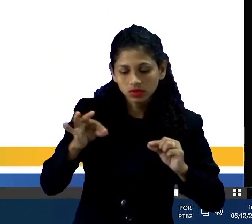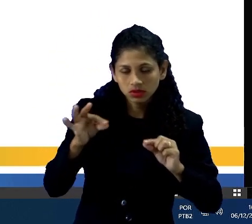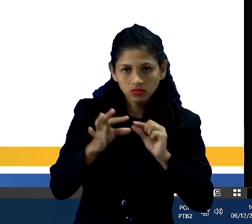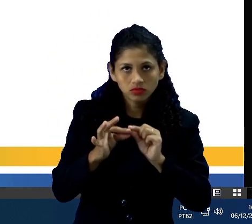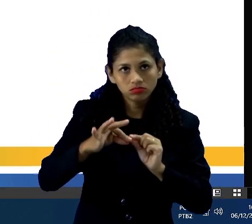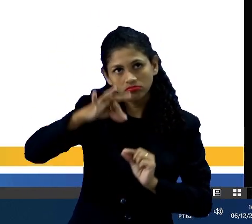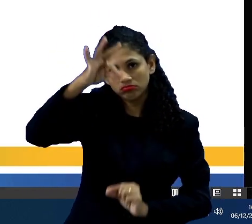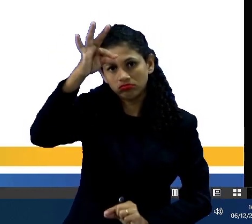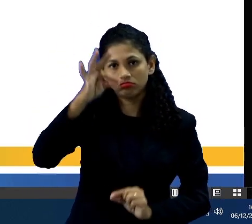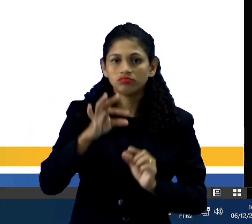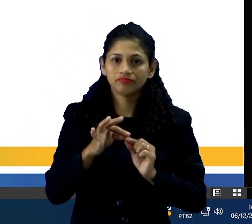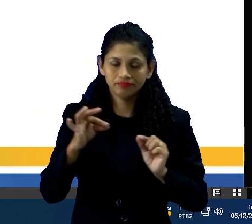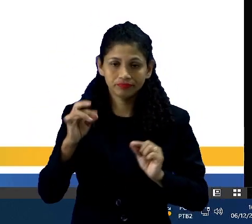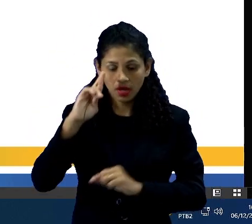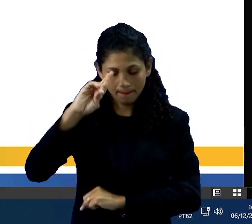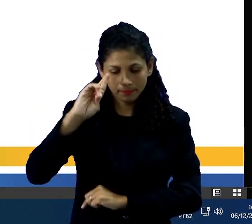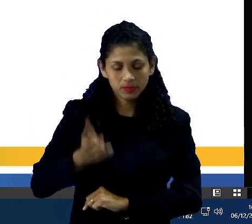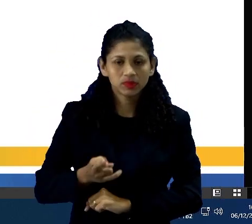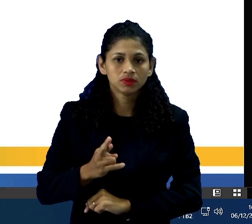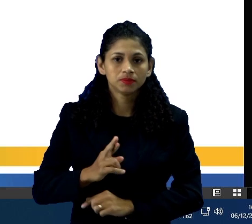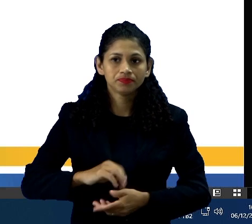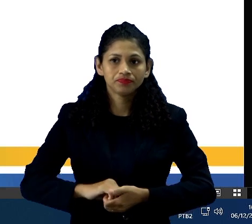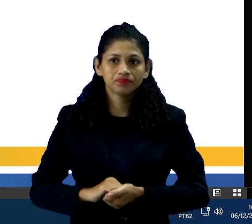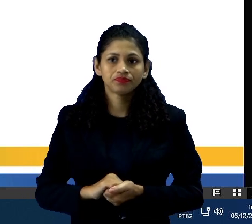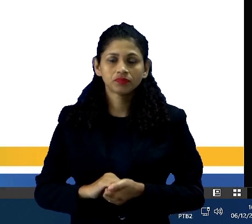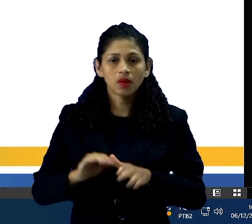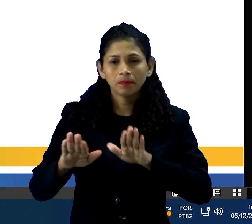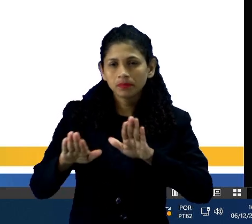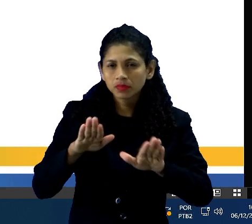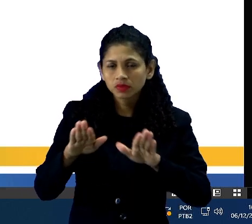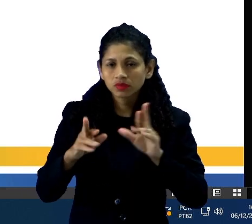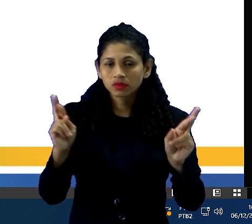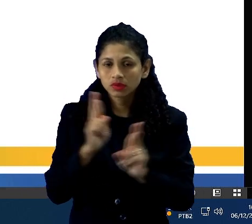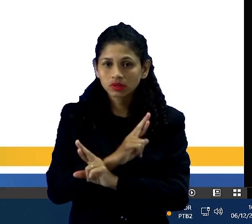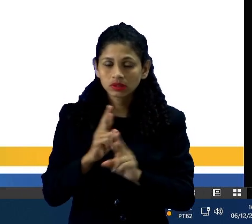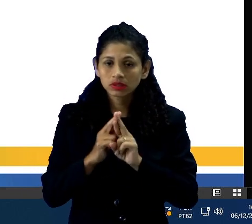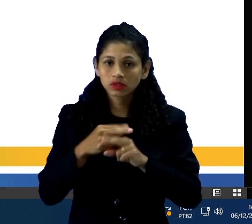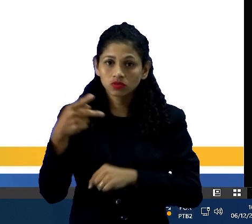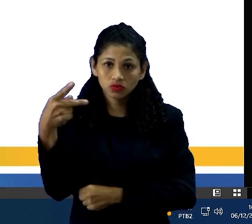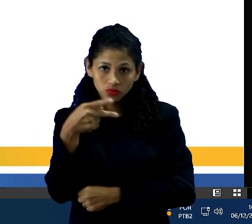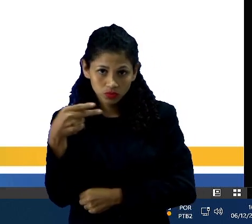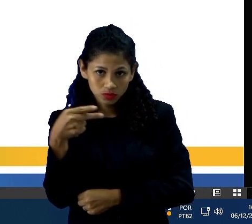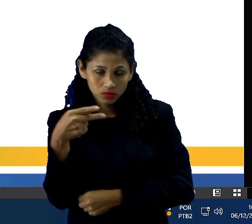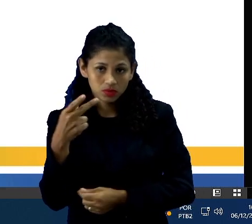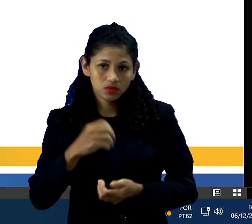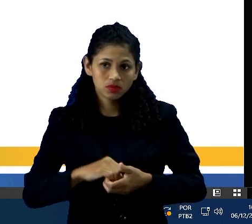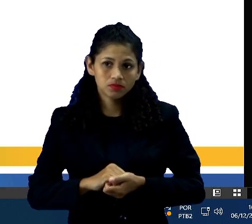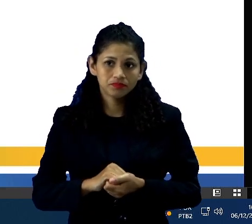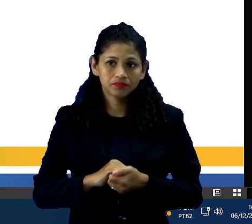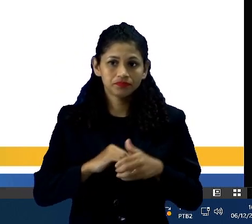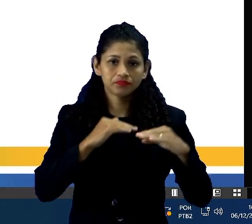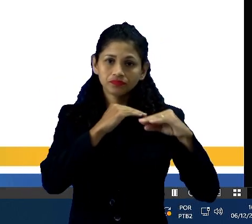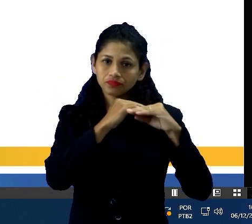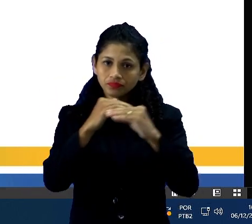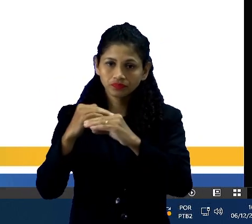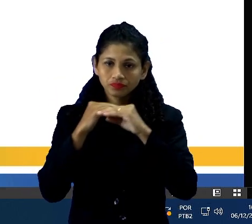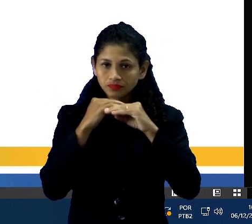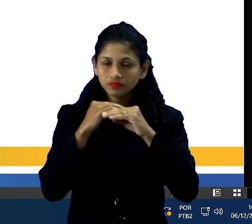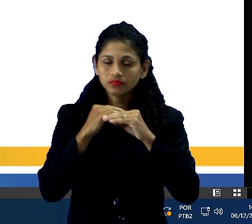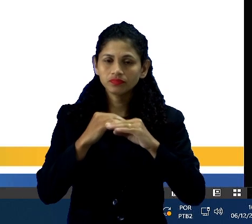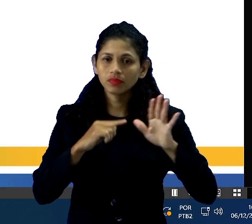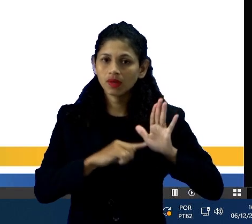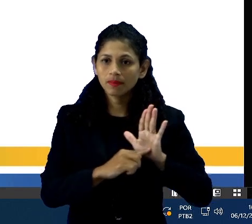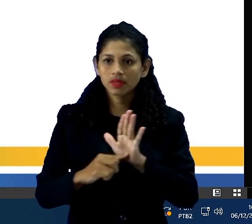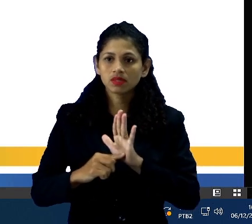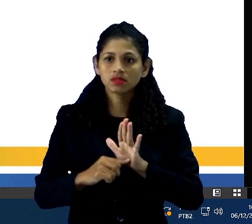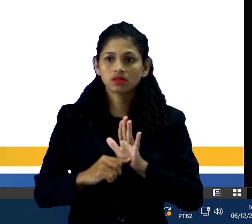uma razão. A proporção é uma relação de igualdade entre razões e, assim, apresenta